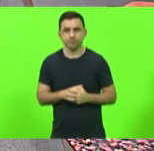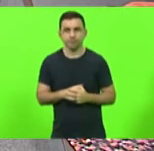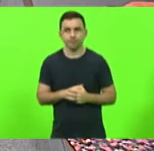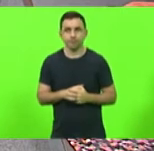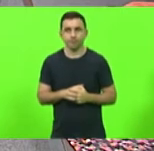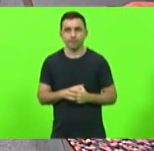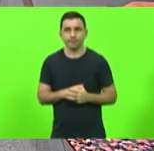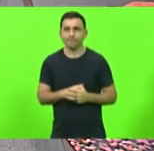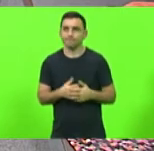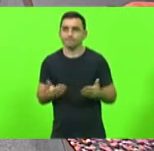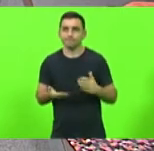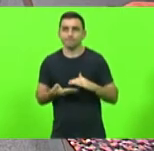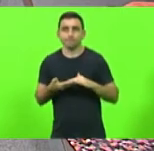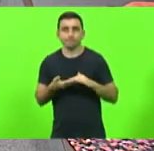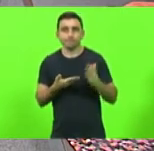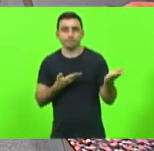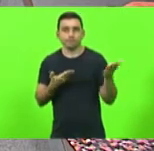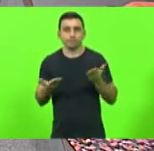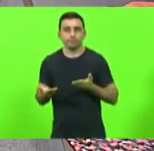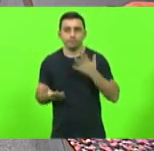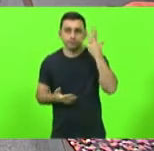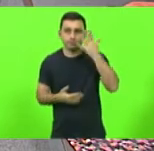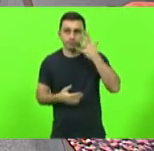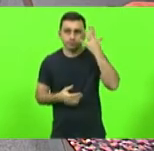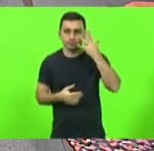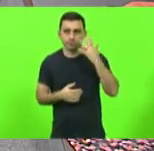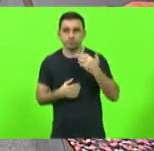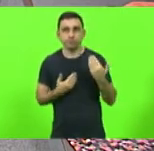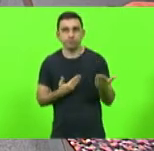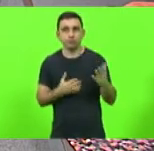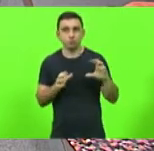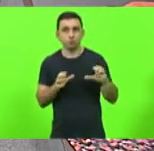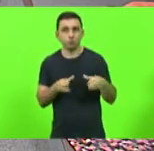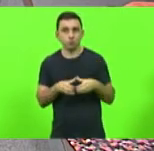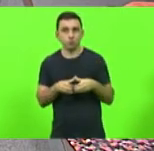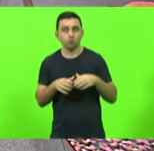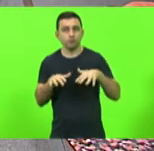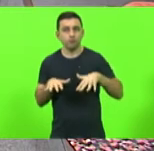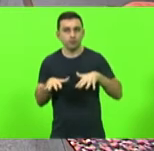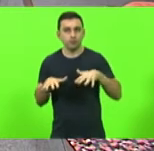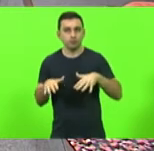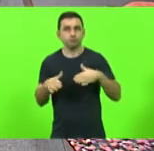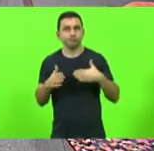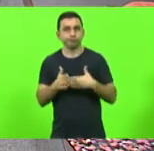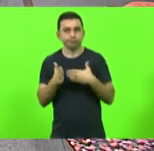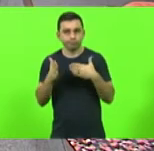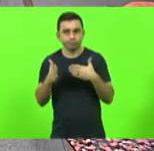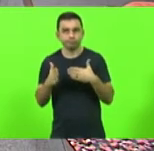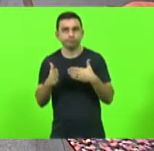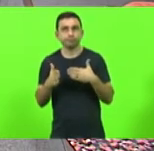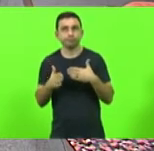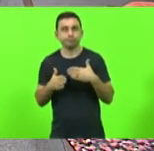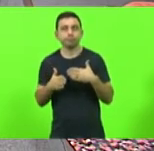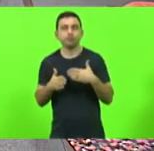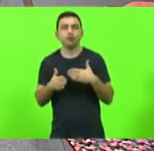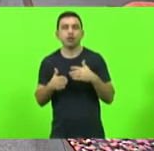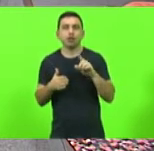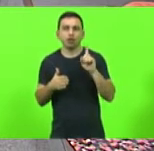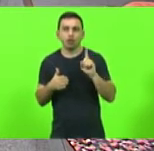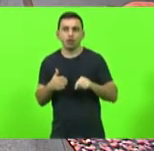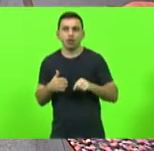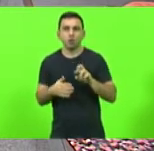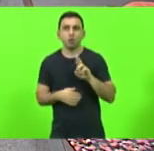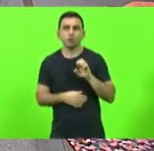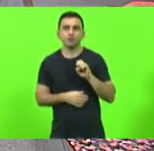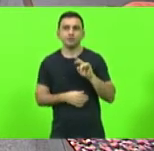O cerimonial convida para fazer uso da palavra a senhora membro do Movimento dos Atingidos por Barragens em Santa Catarina, Rosilene da Luz